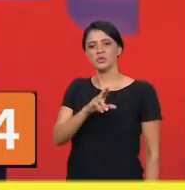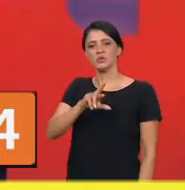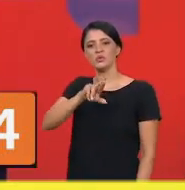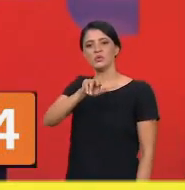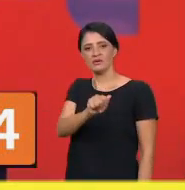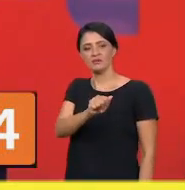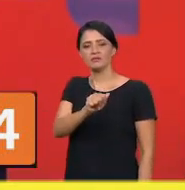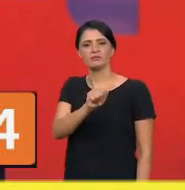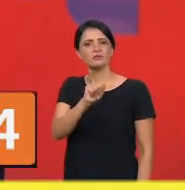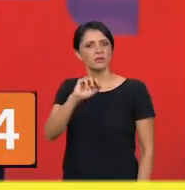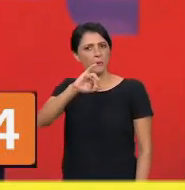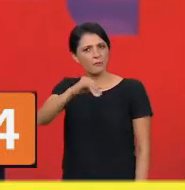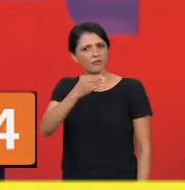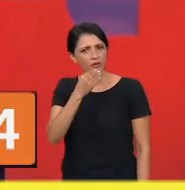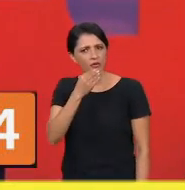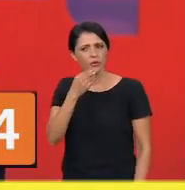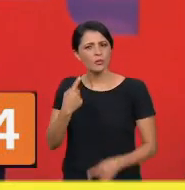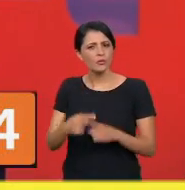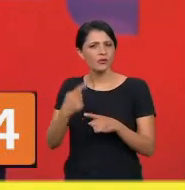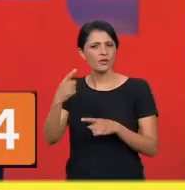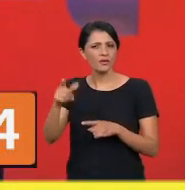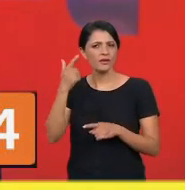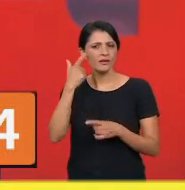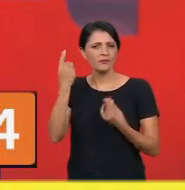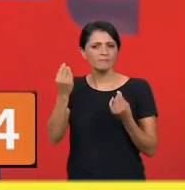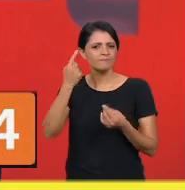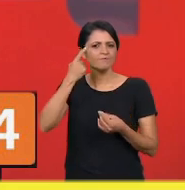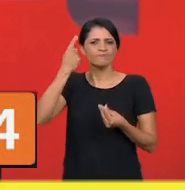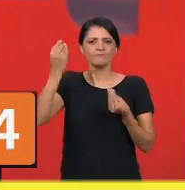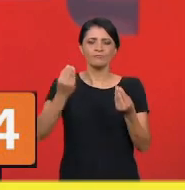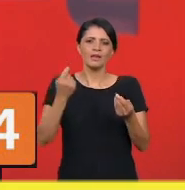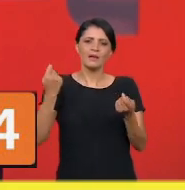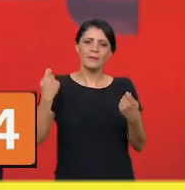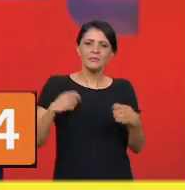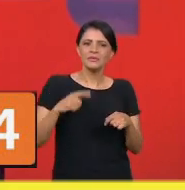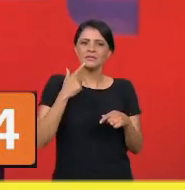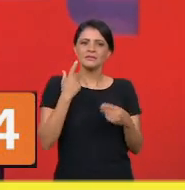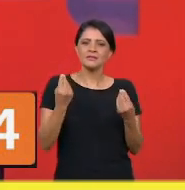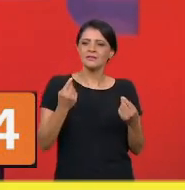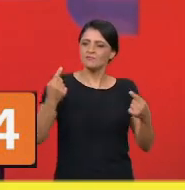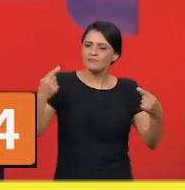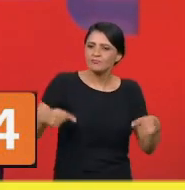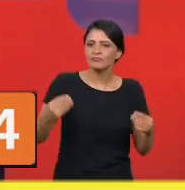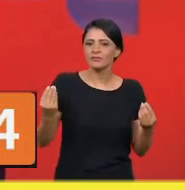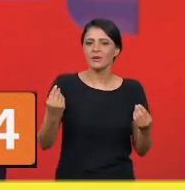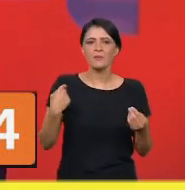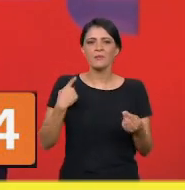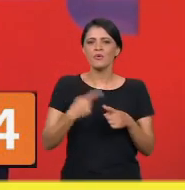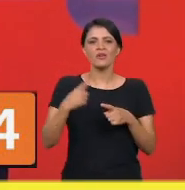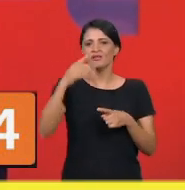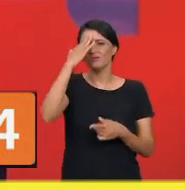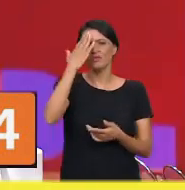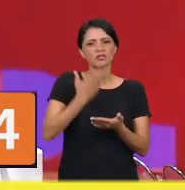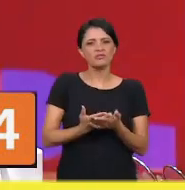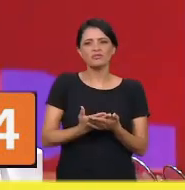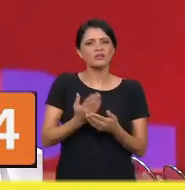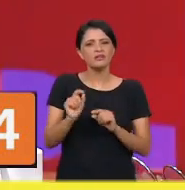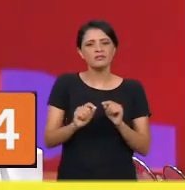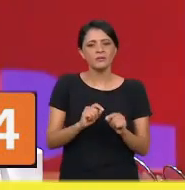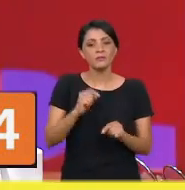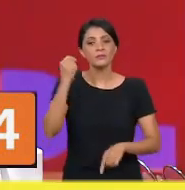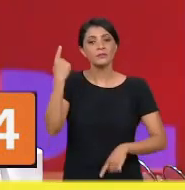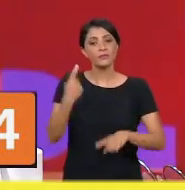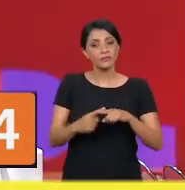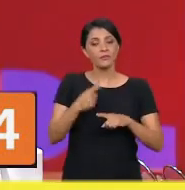modo. Sim. E por que ele tinha essa ideia de que ele tinha que se contrapor ali? Por que ele não acreditava nisso de algum modo?